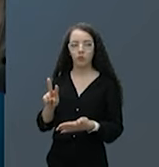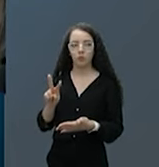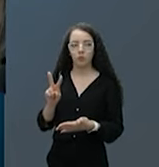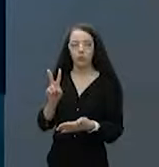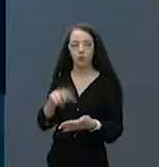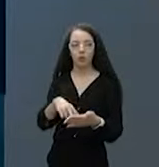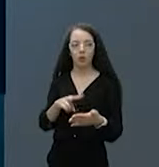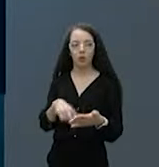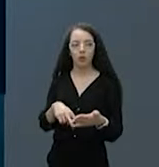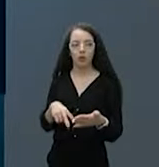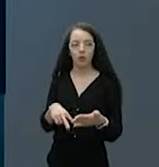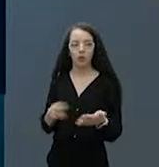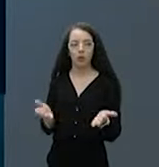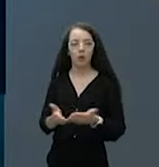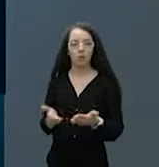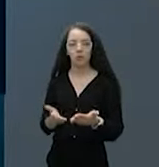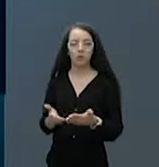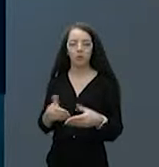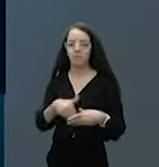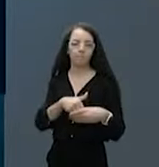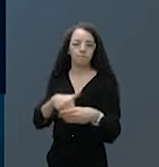Nesse caso, eu não vou votar.